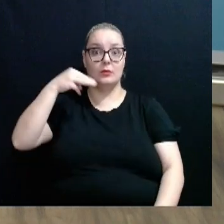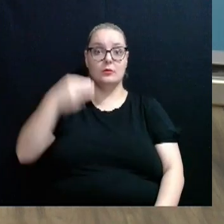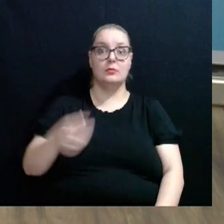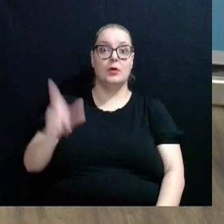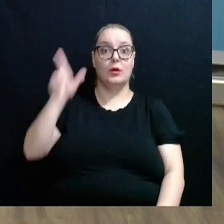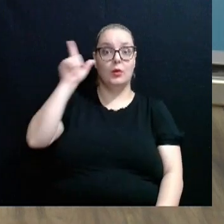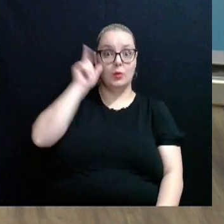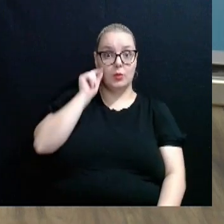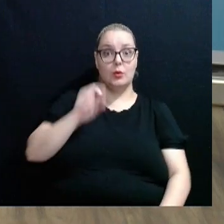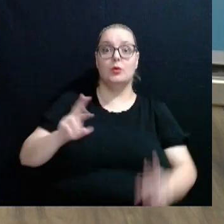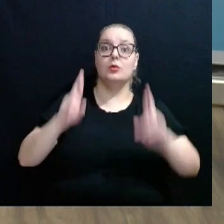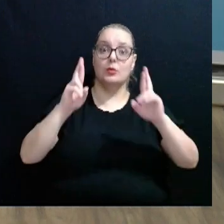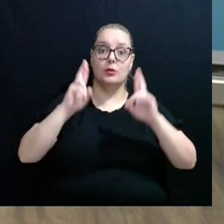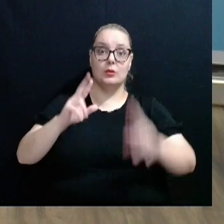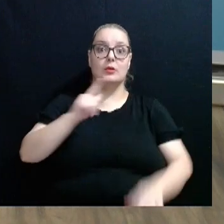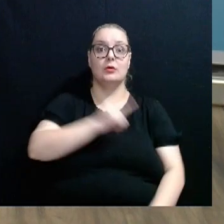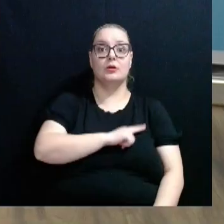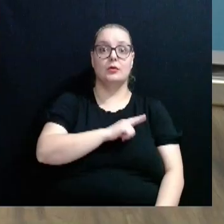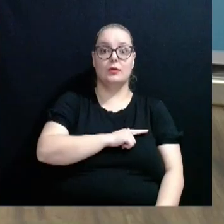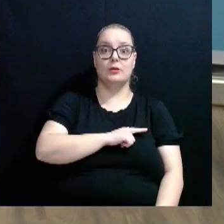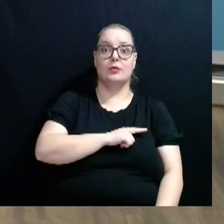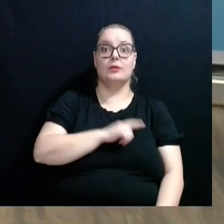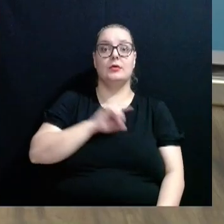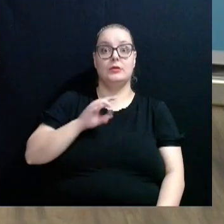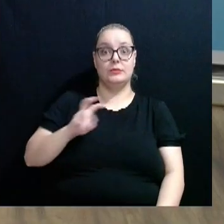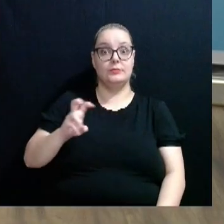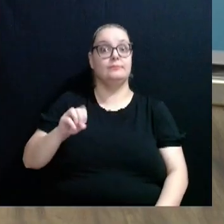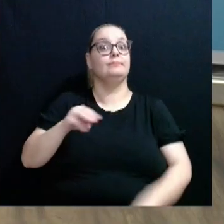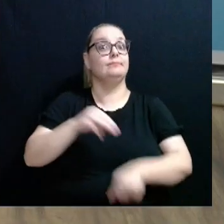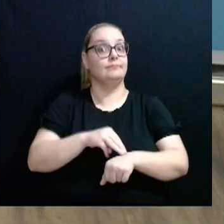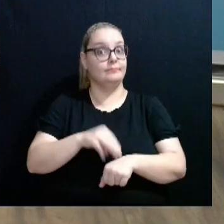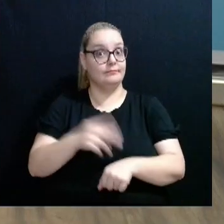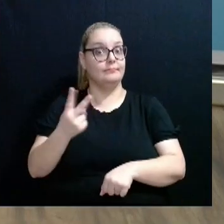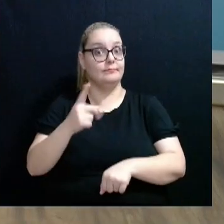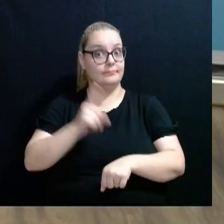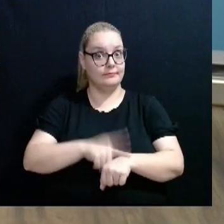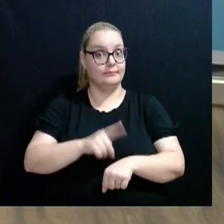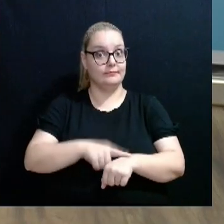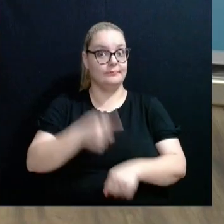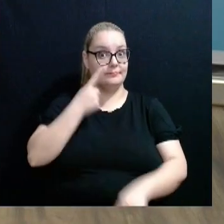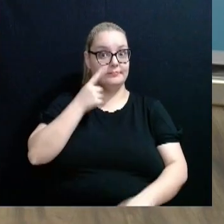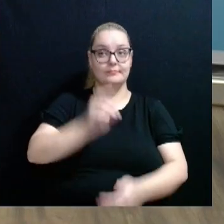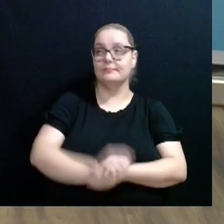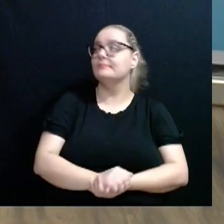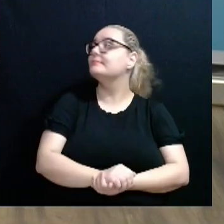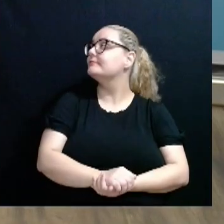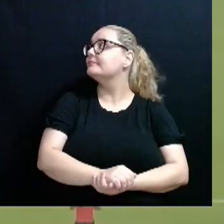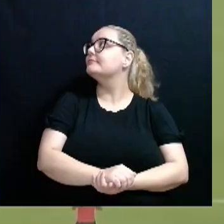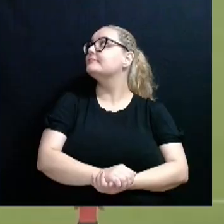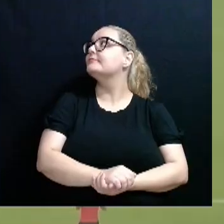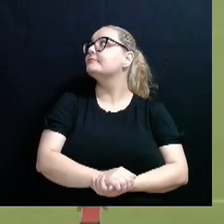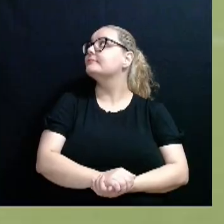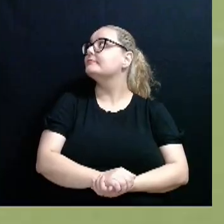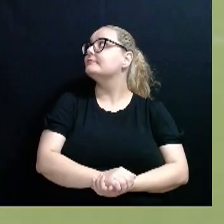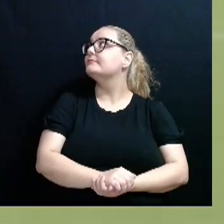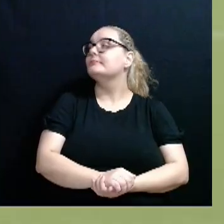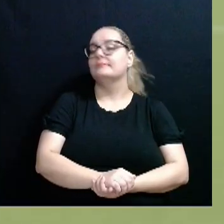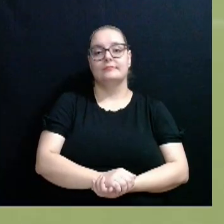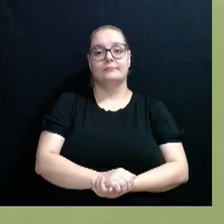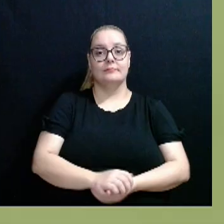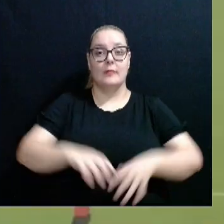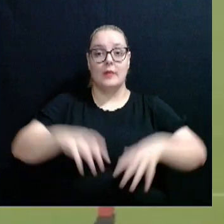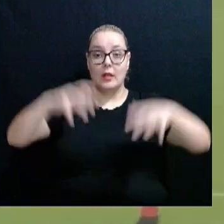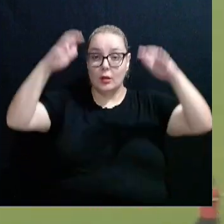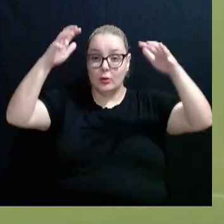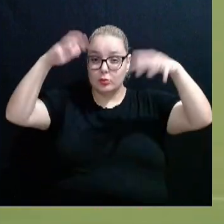torcida bugrina só veio aos 50 minutos do segundo tempo. Confira. Com uma chuva daquelas, o